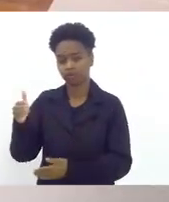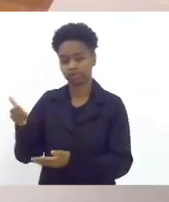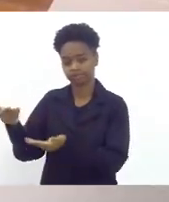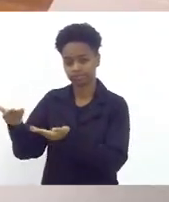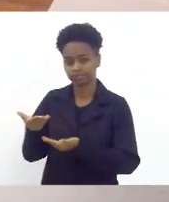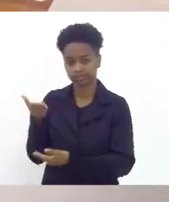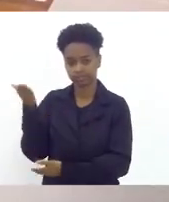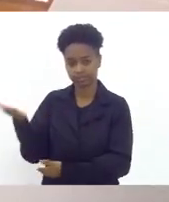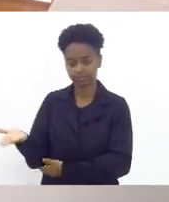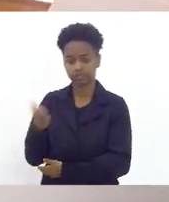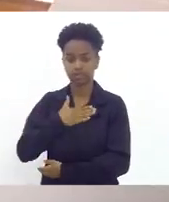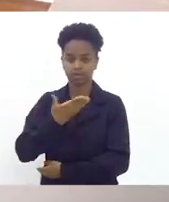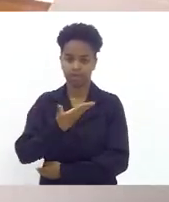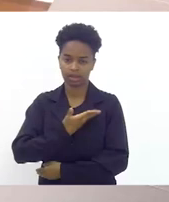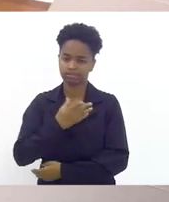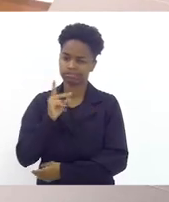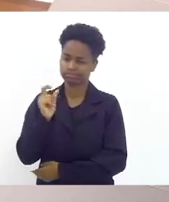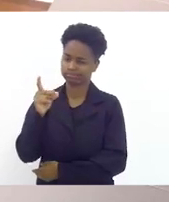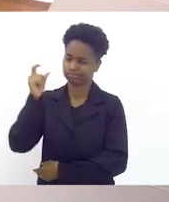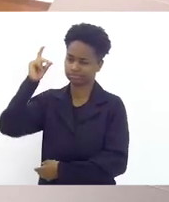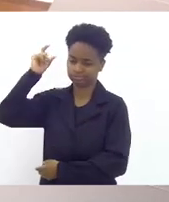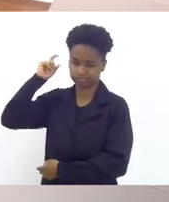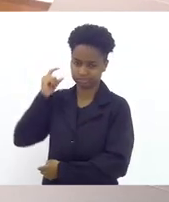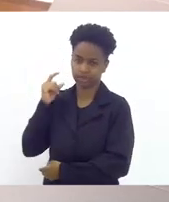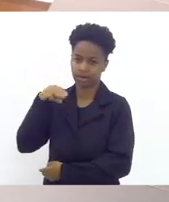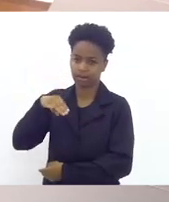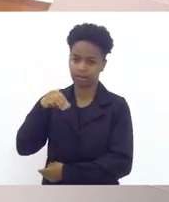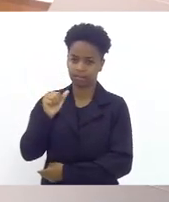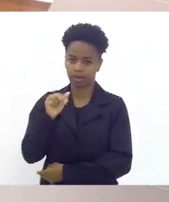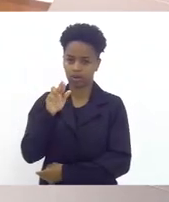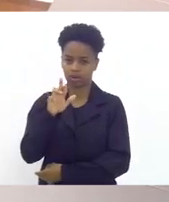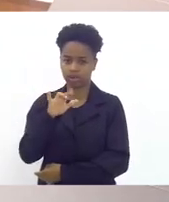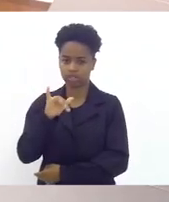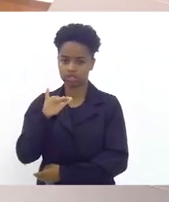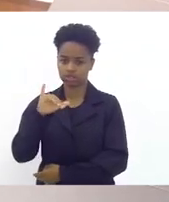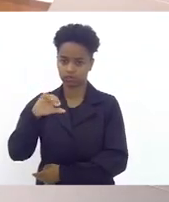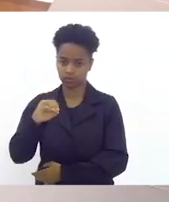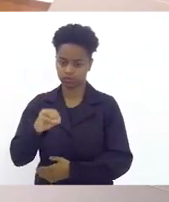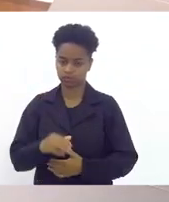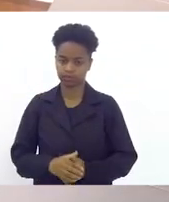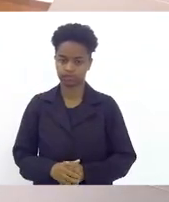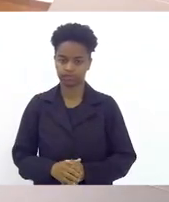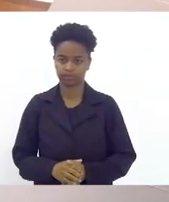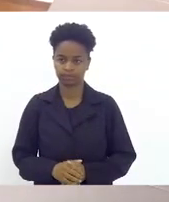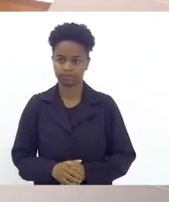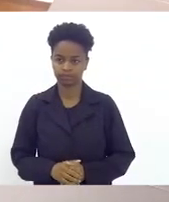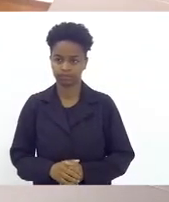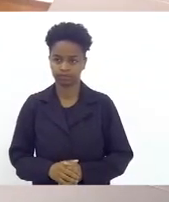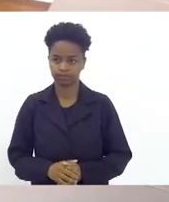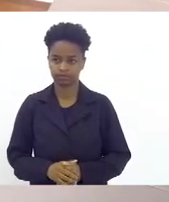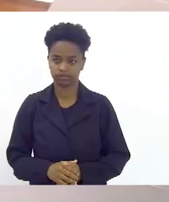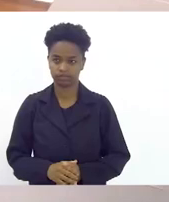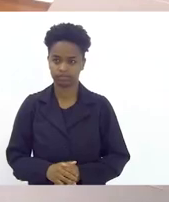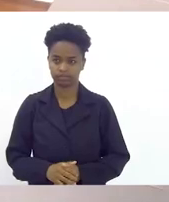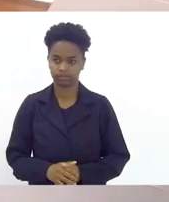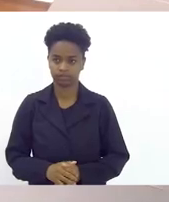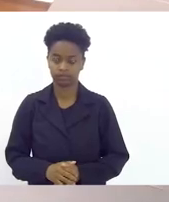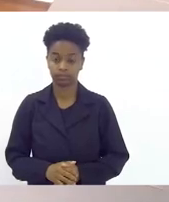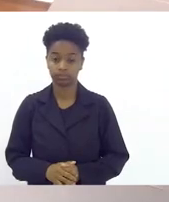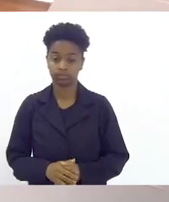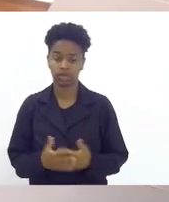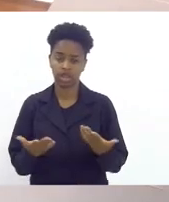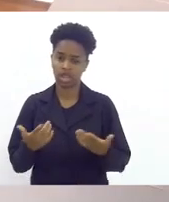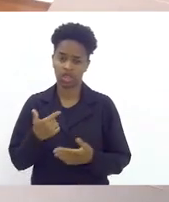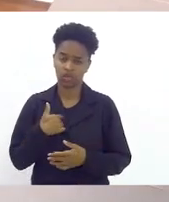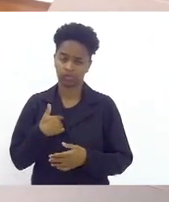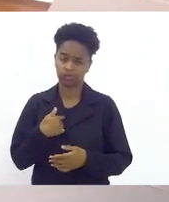para o meu companheiro de muitos e muitos anos que é o Maurício Ruiz bom gente não sou